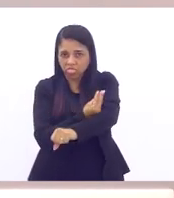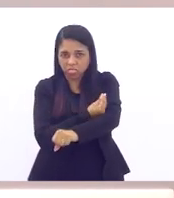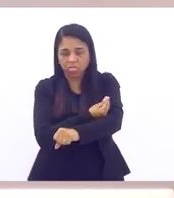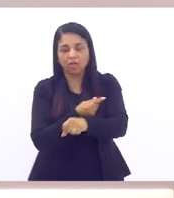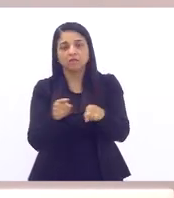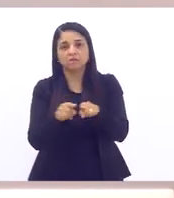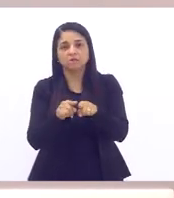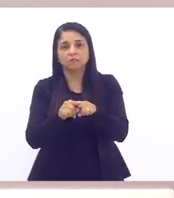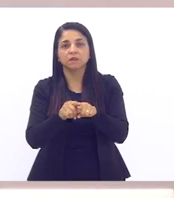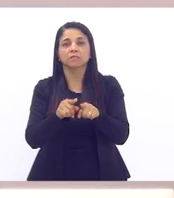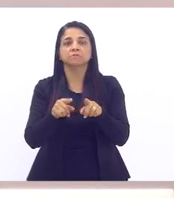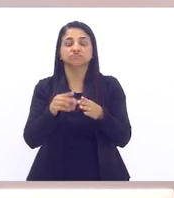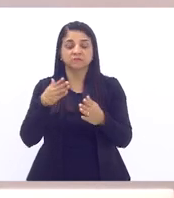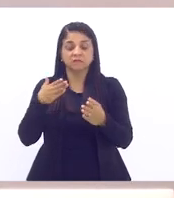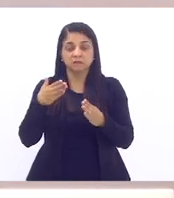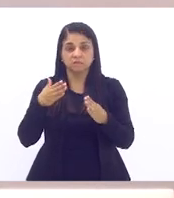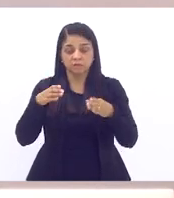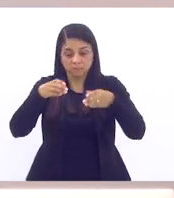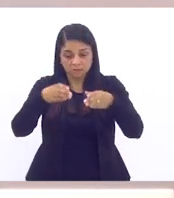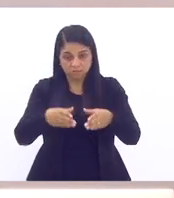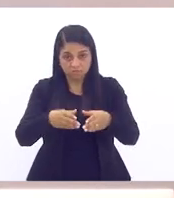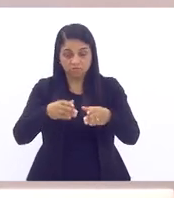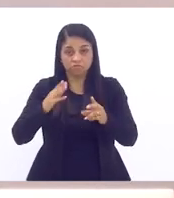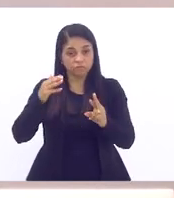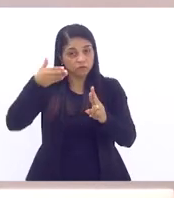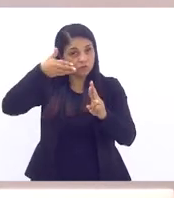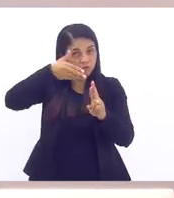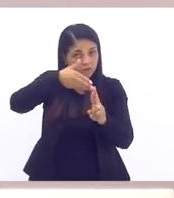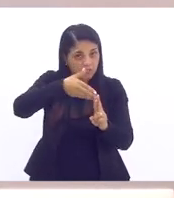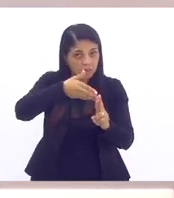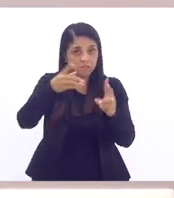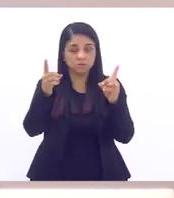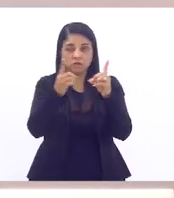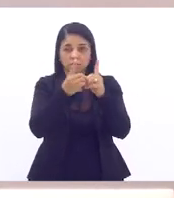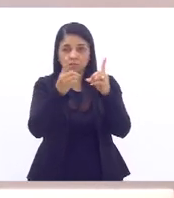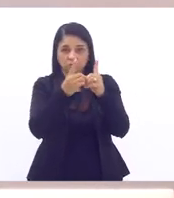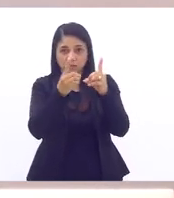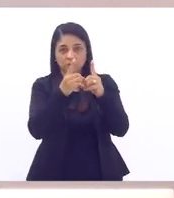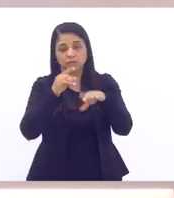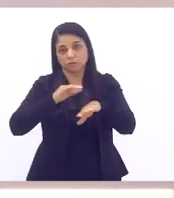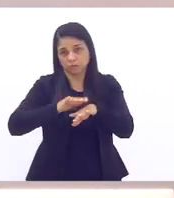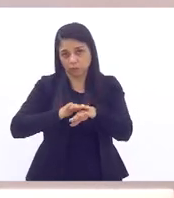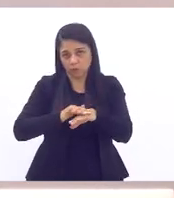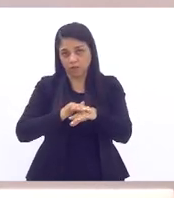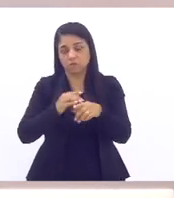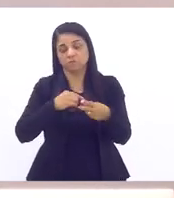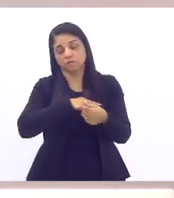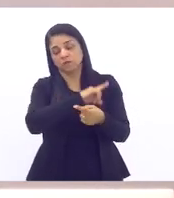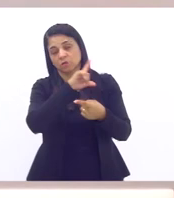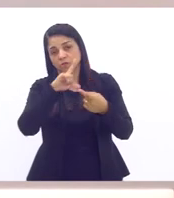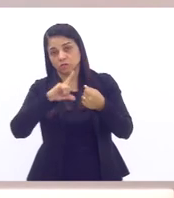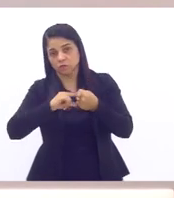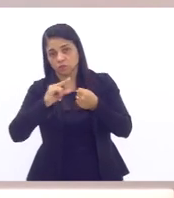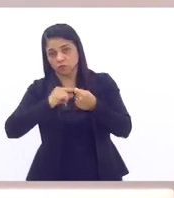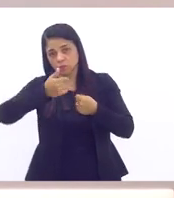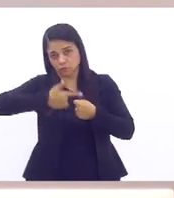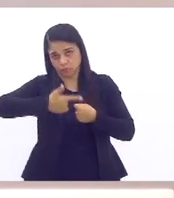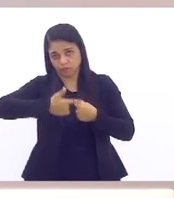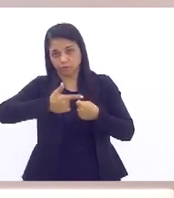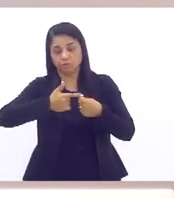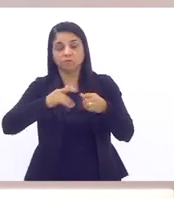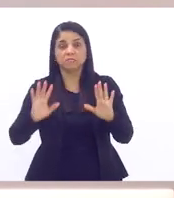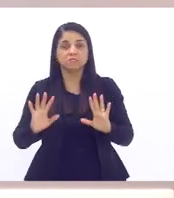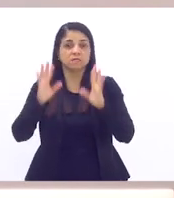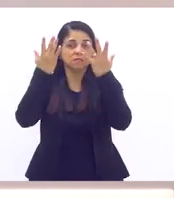definirá centros de referência para o atendimento de pessoas com epidermólise bolhosa Parágrafo segundo O Poder Executivo poderá